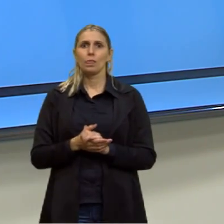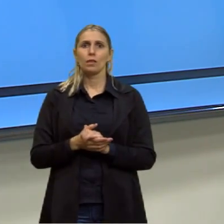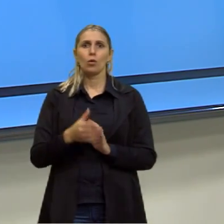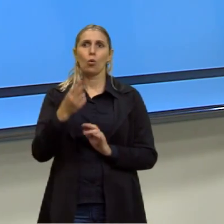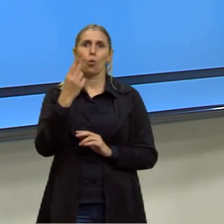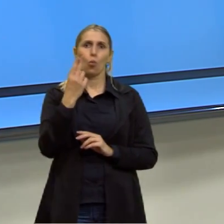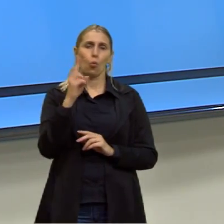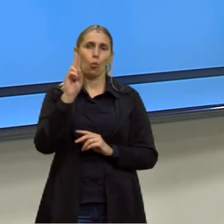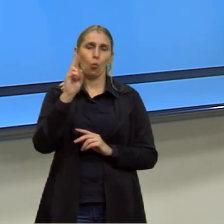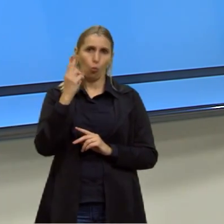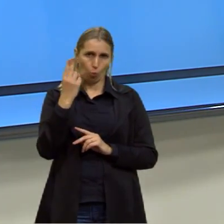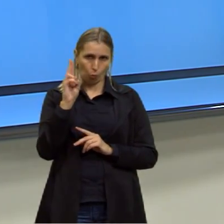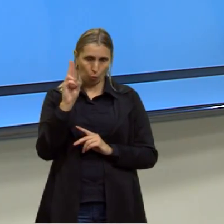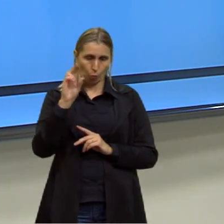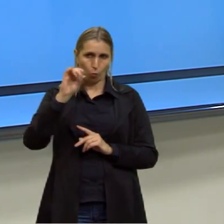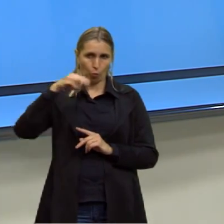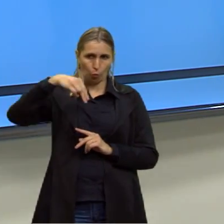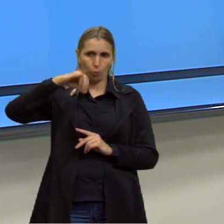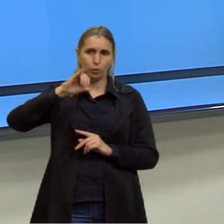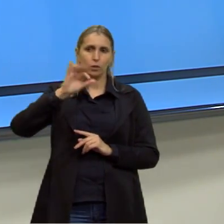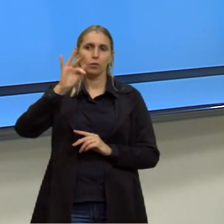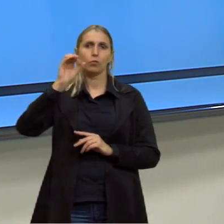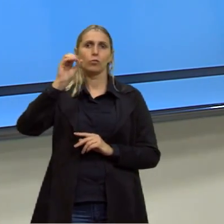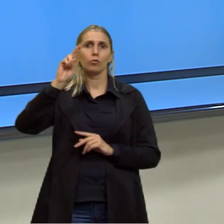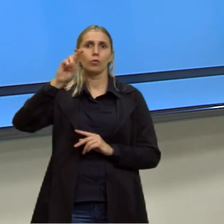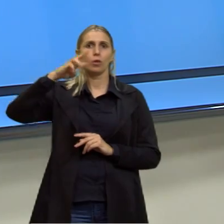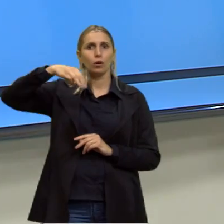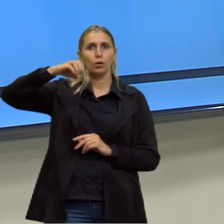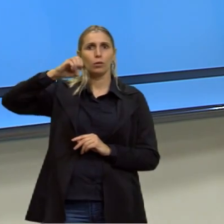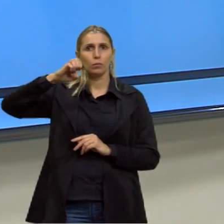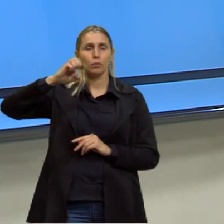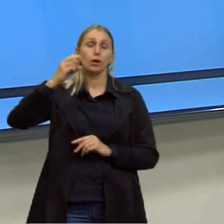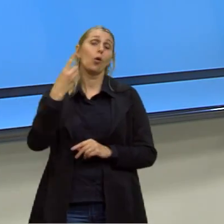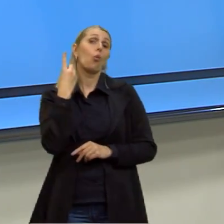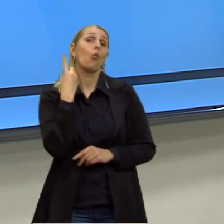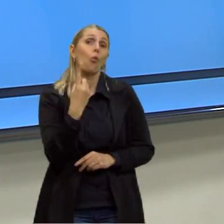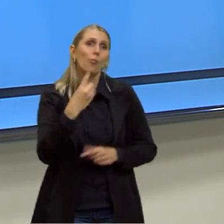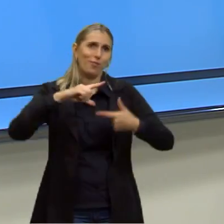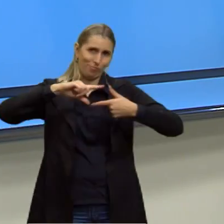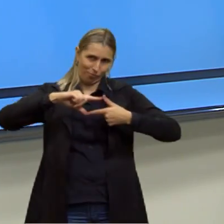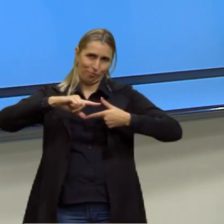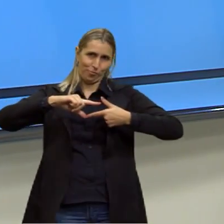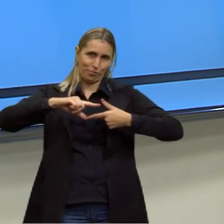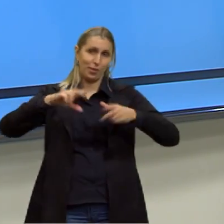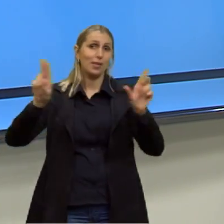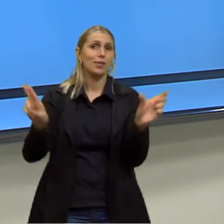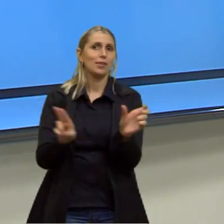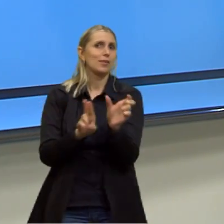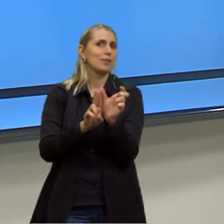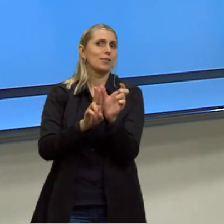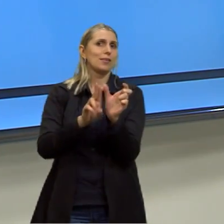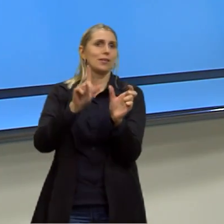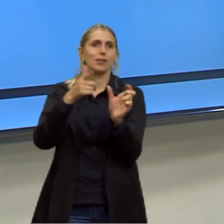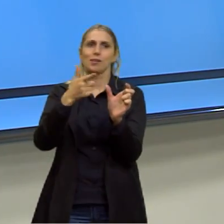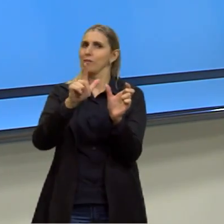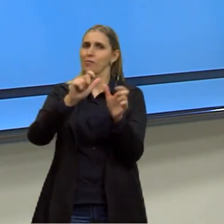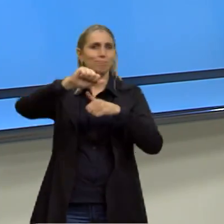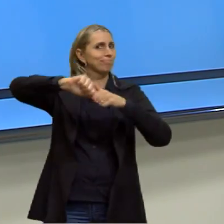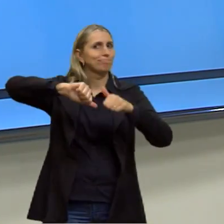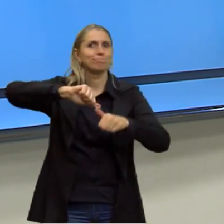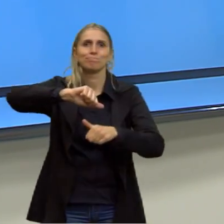uniforme por uma questão de lógica vai ser uma forma você queria substantivo que não vai ser